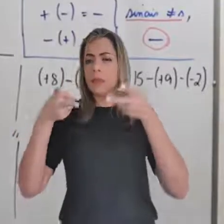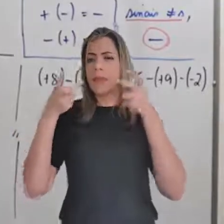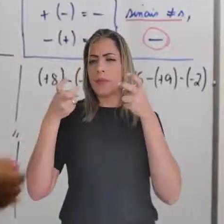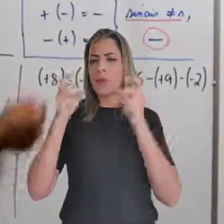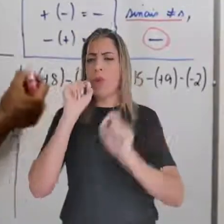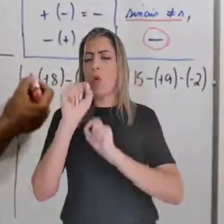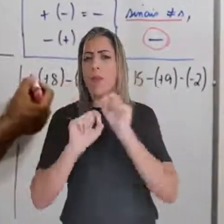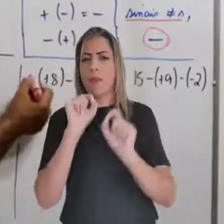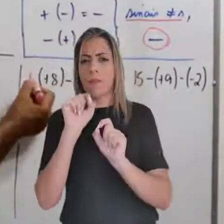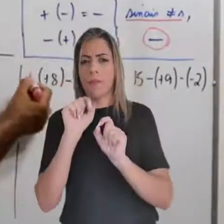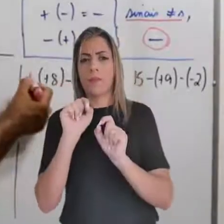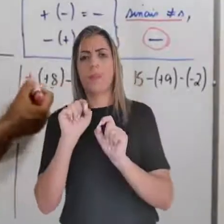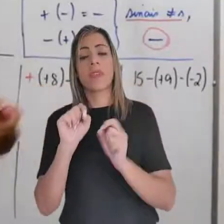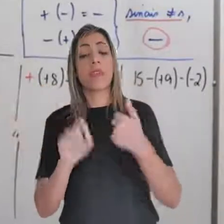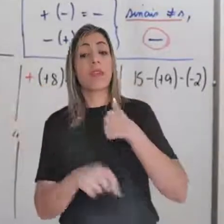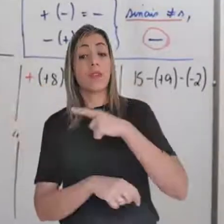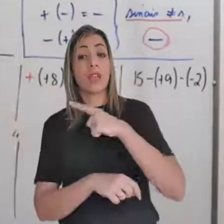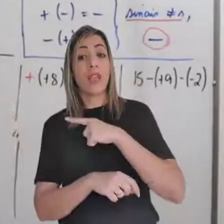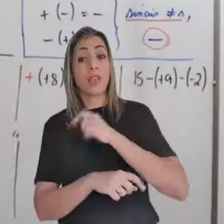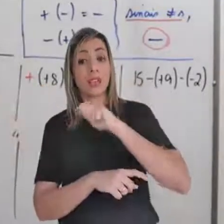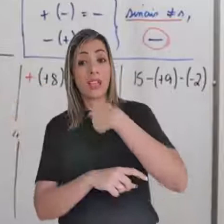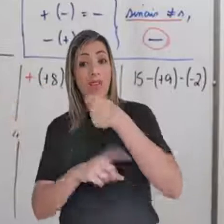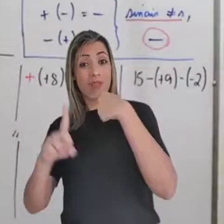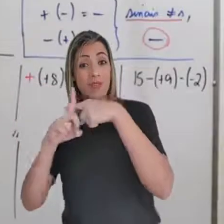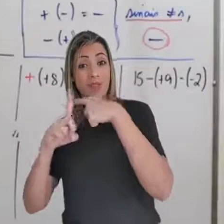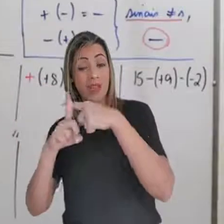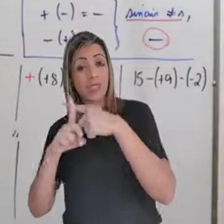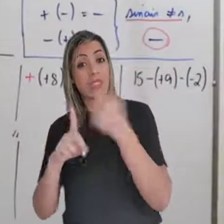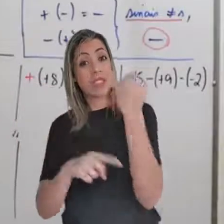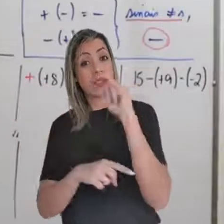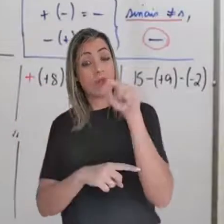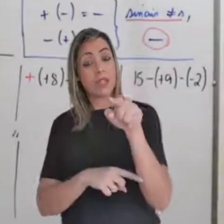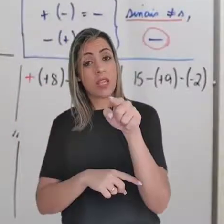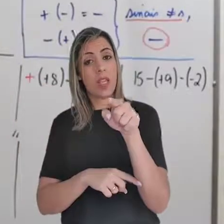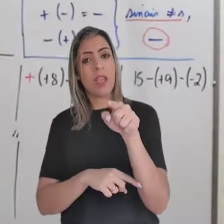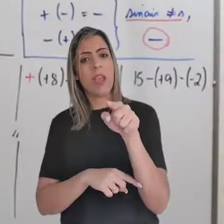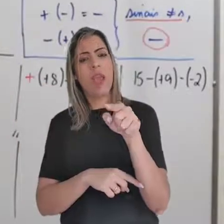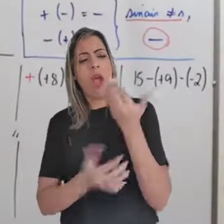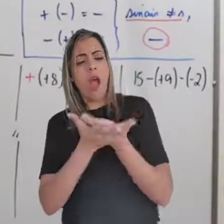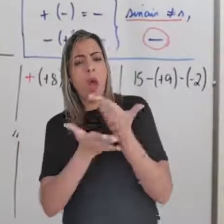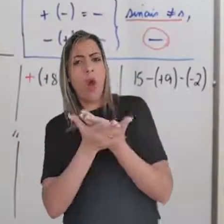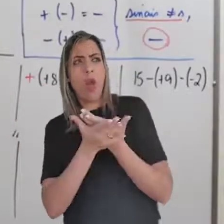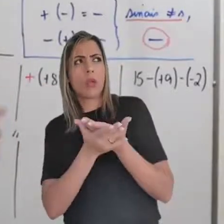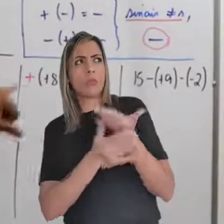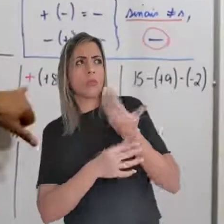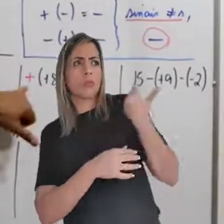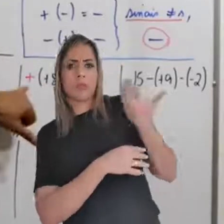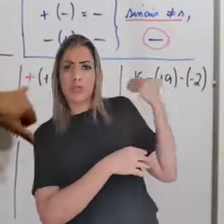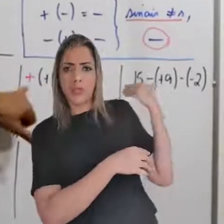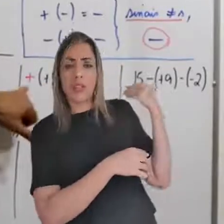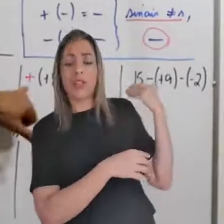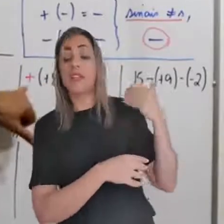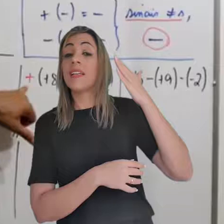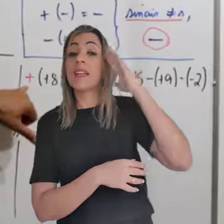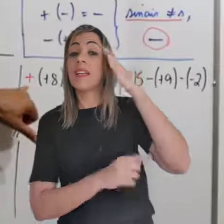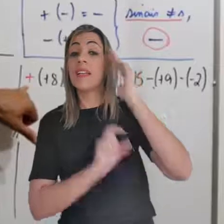esses dois parênteses. Veja que aqui fora eu tenho sinal de mais. Se você voltar uma, duas aulas atrás, você